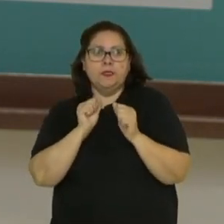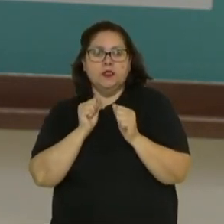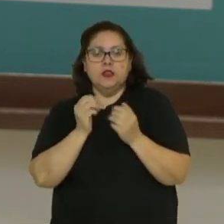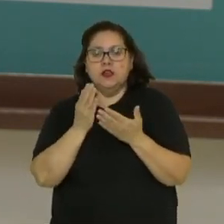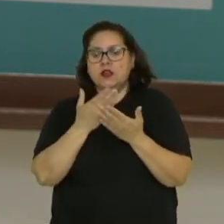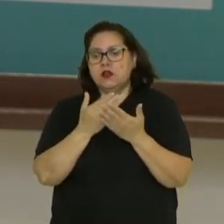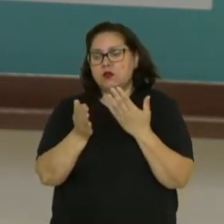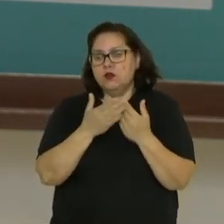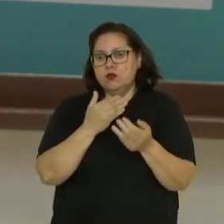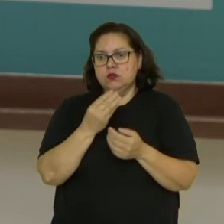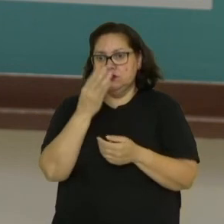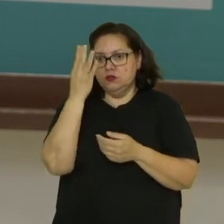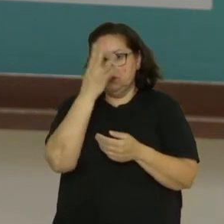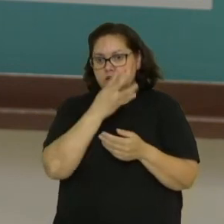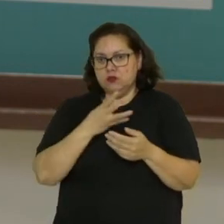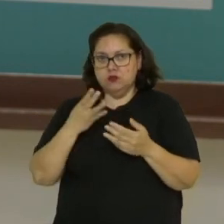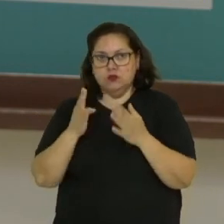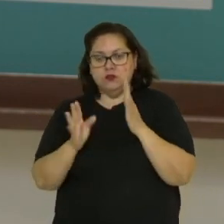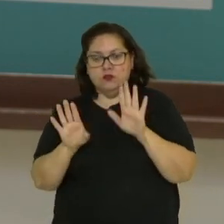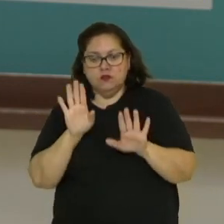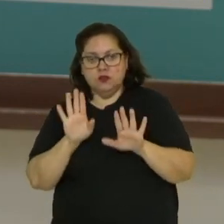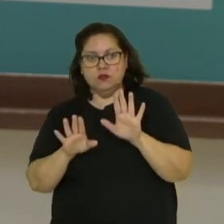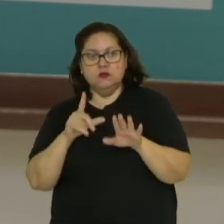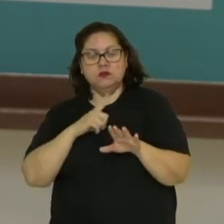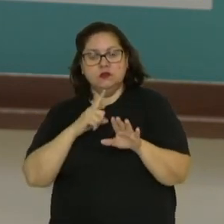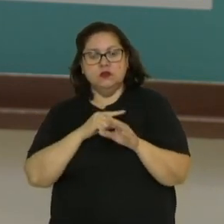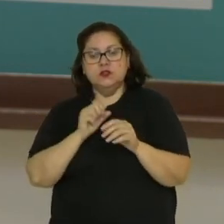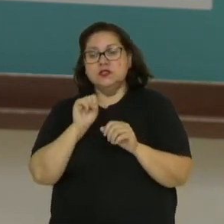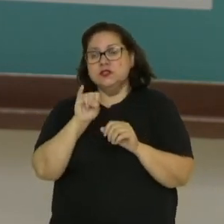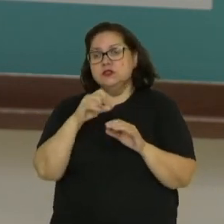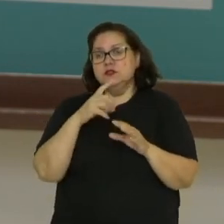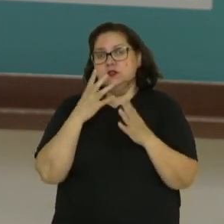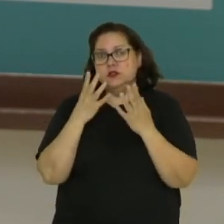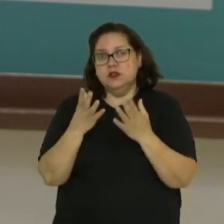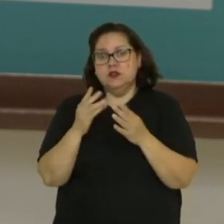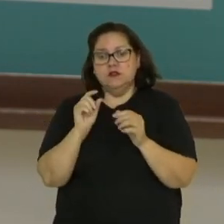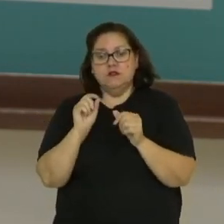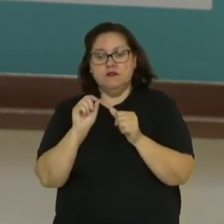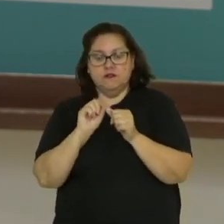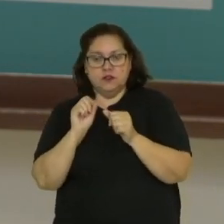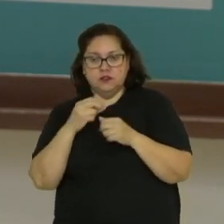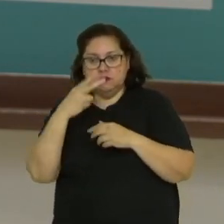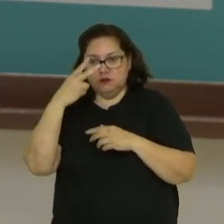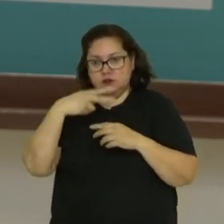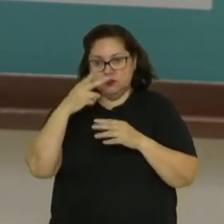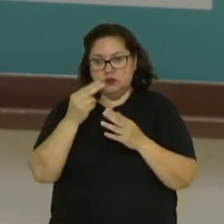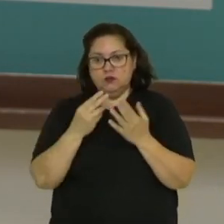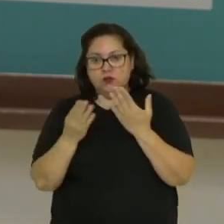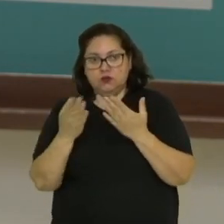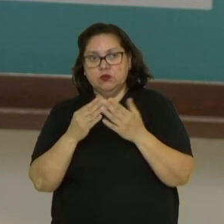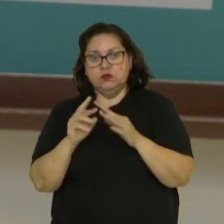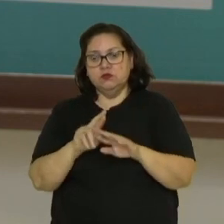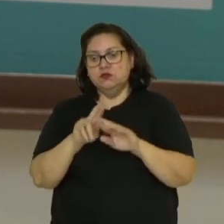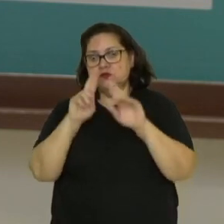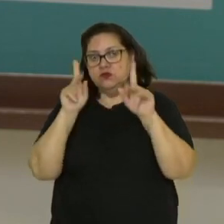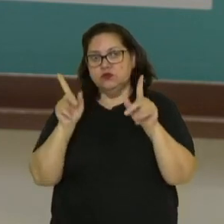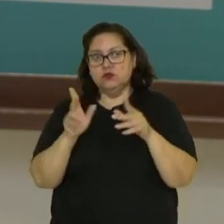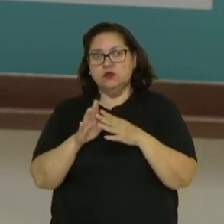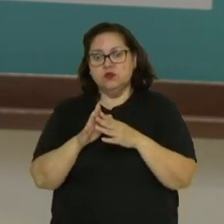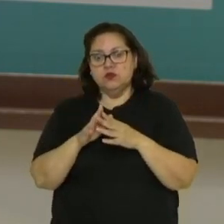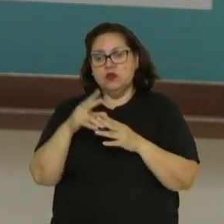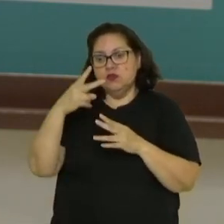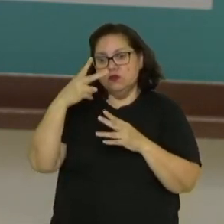qualquer uma das 4 variáveis que eu tenho aqui. E se eu quero fazer a relação entre uma e outra, é só fazer a diferença